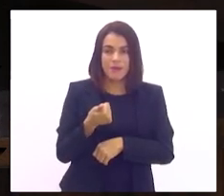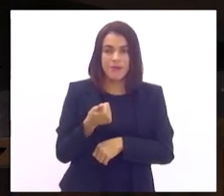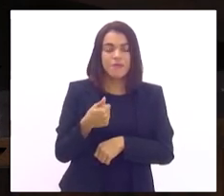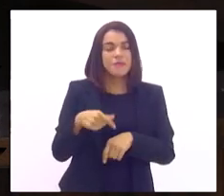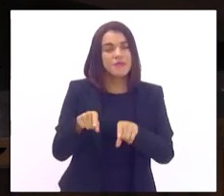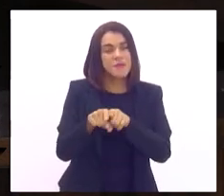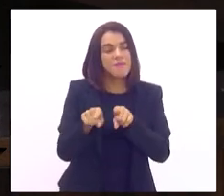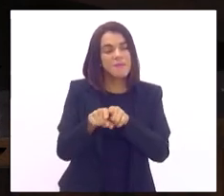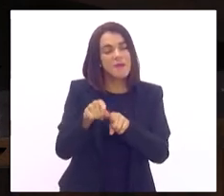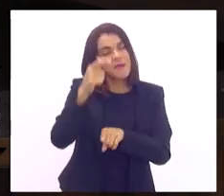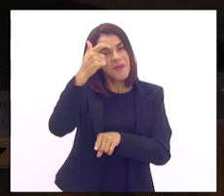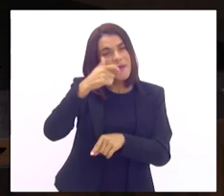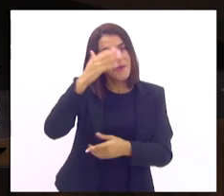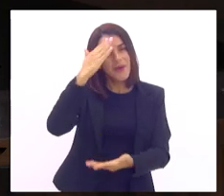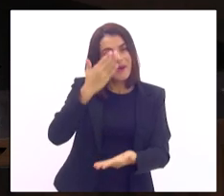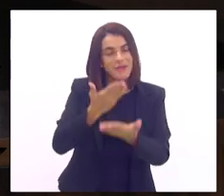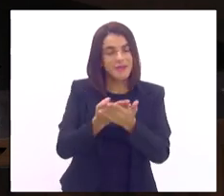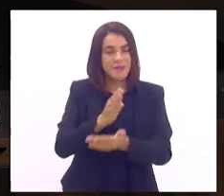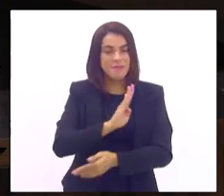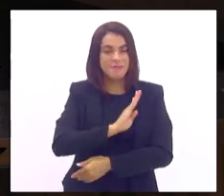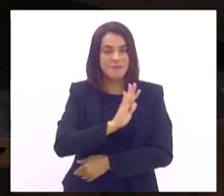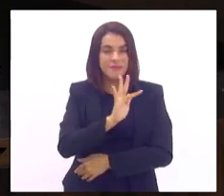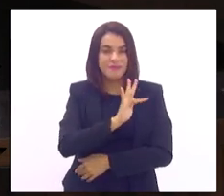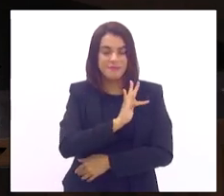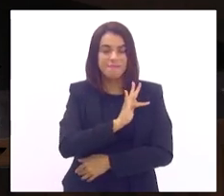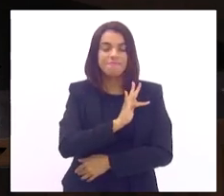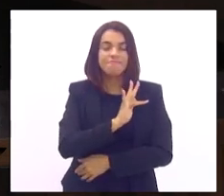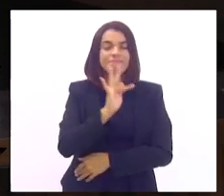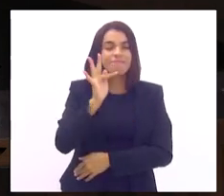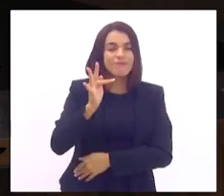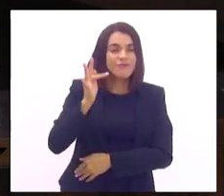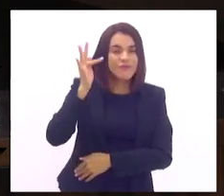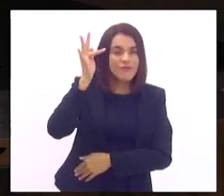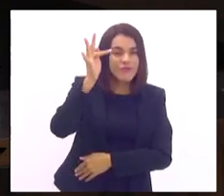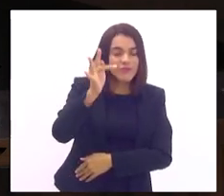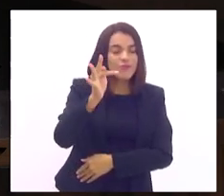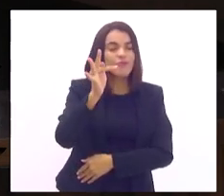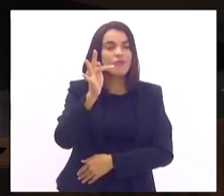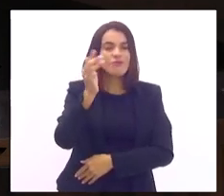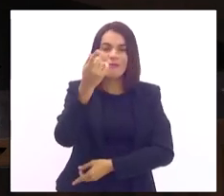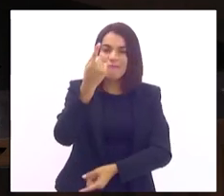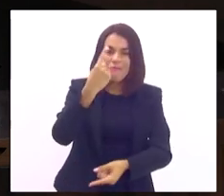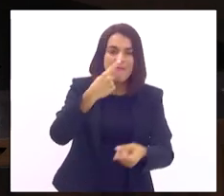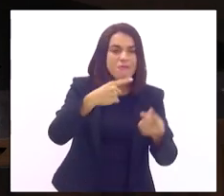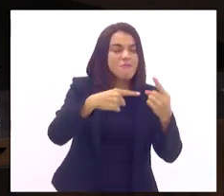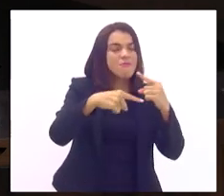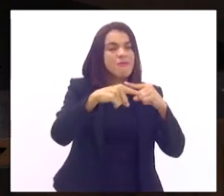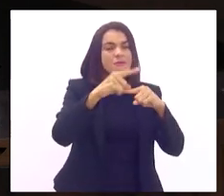e creio que a minha Baixada Fluminense também um dia vai ser também